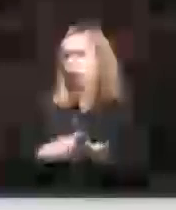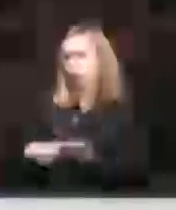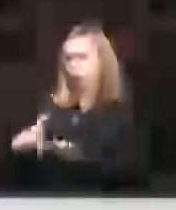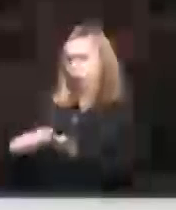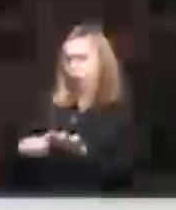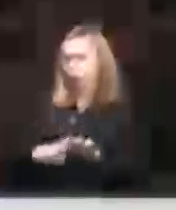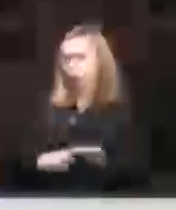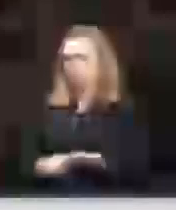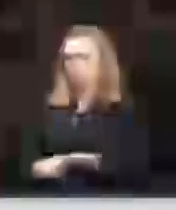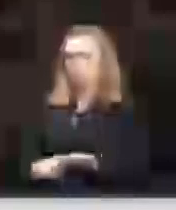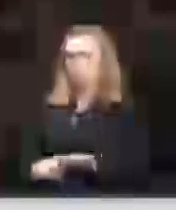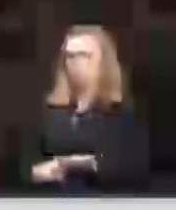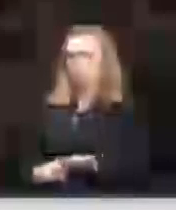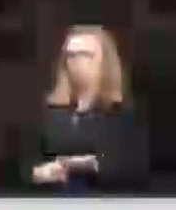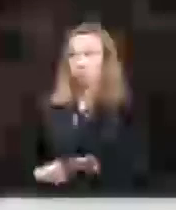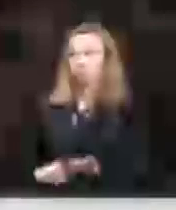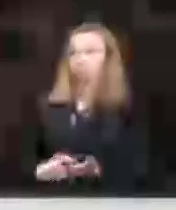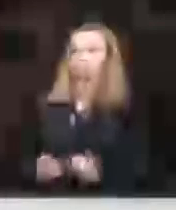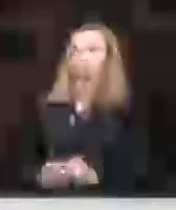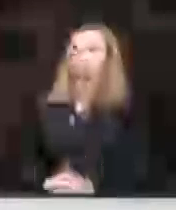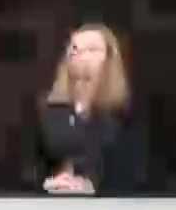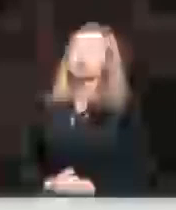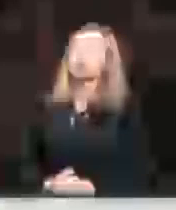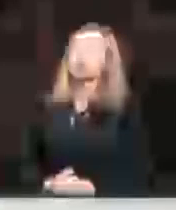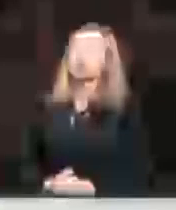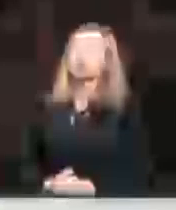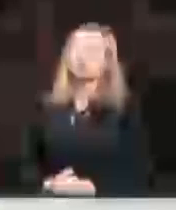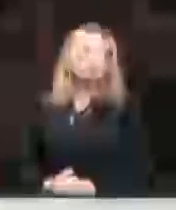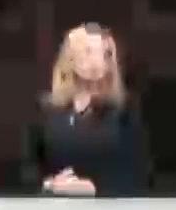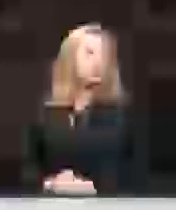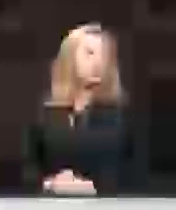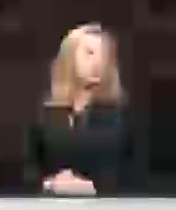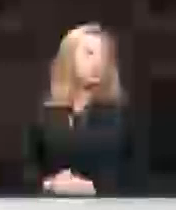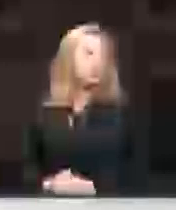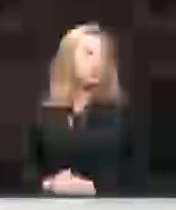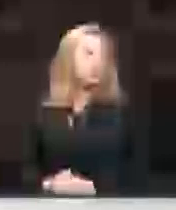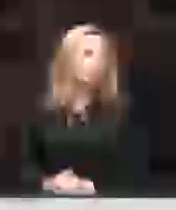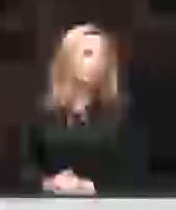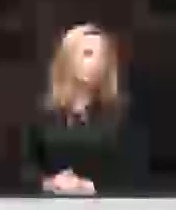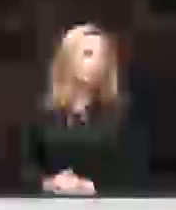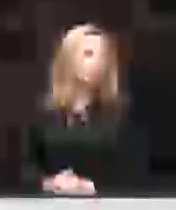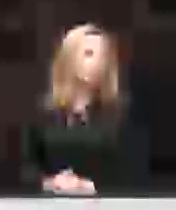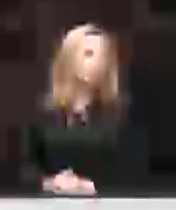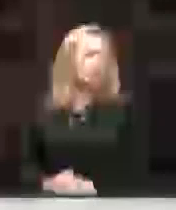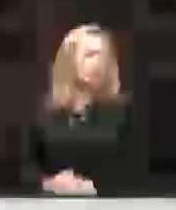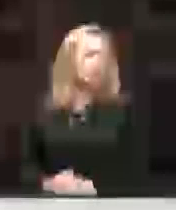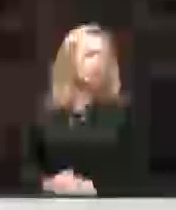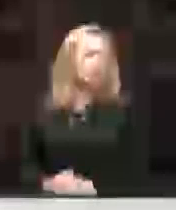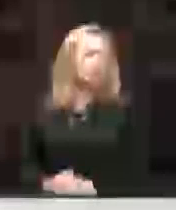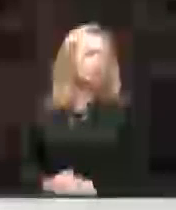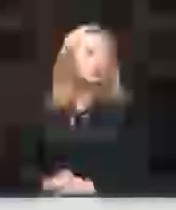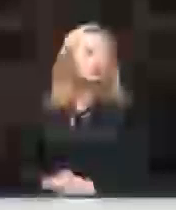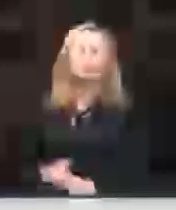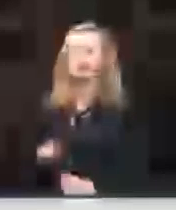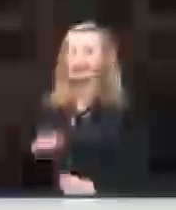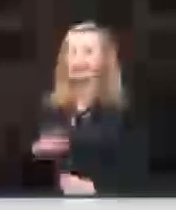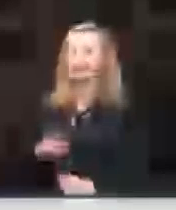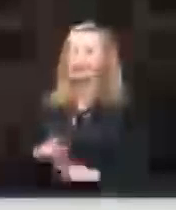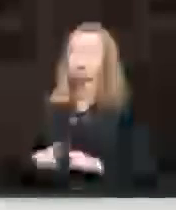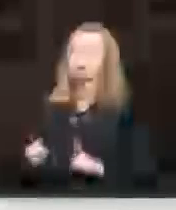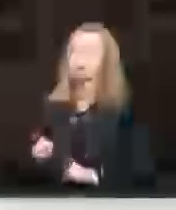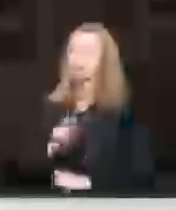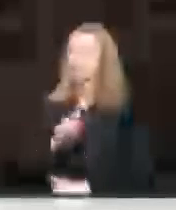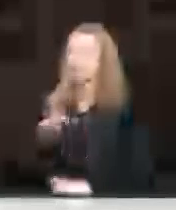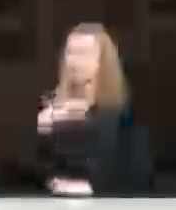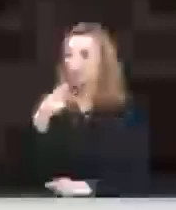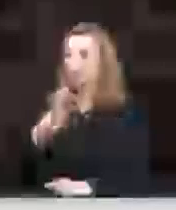de conflito, não só no Executivo. Mas eles deixam de dizer